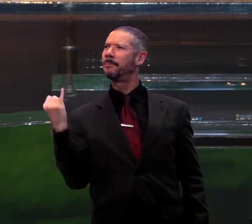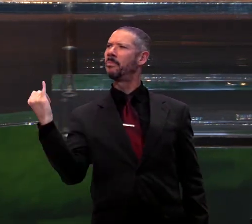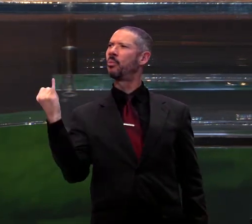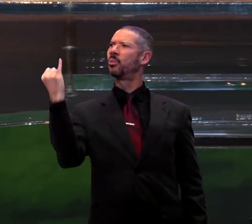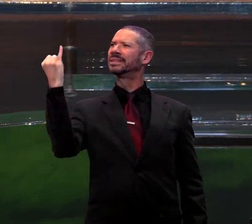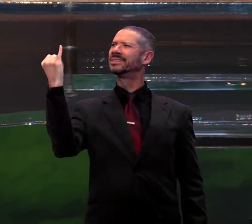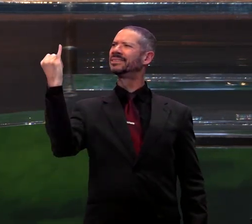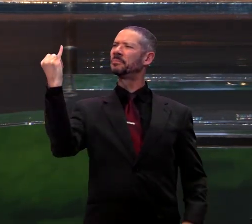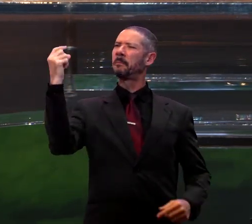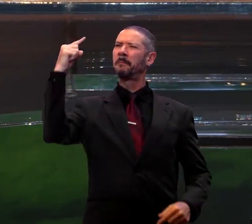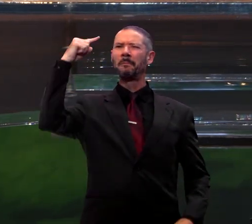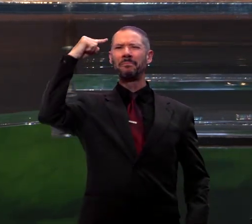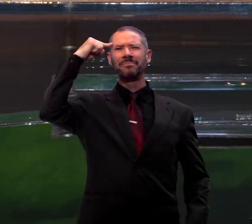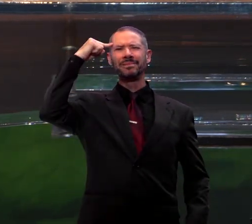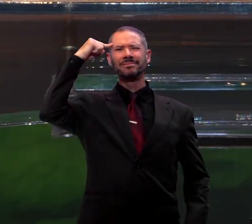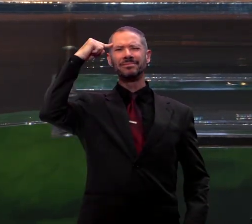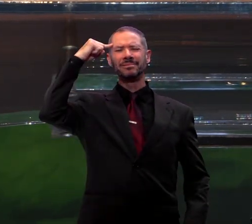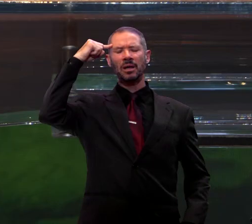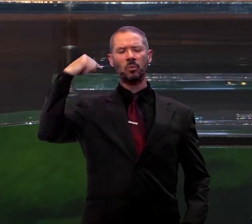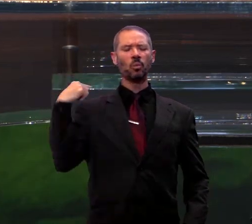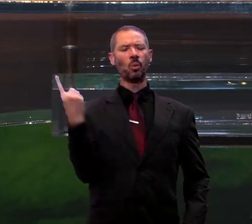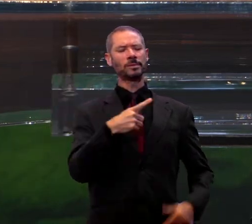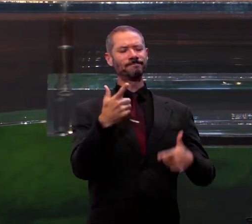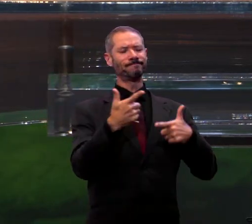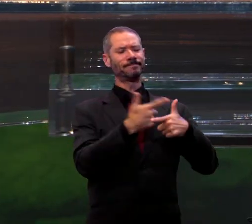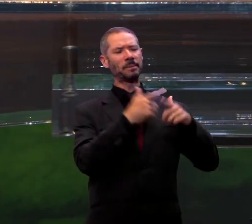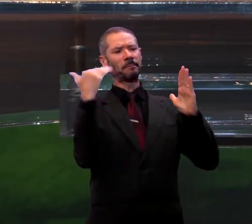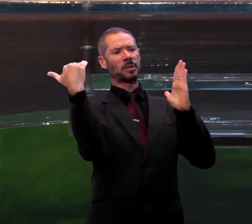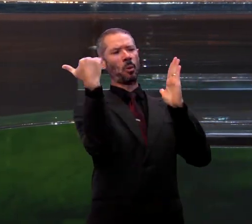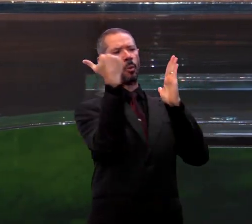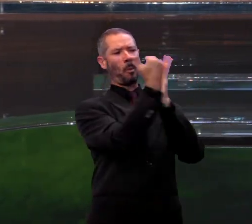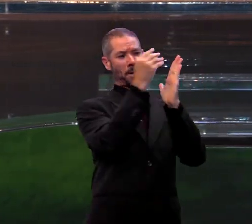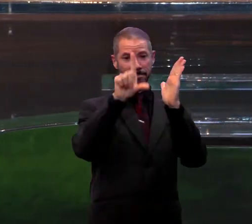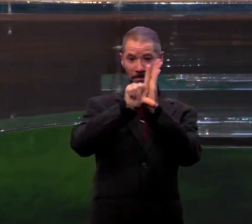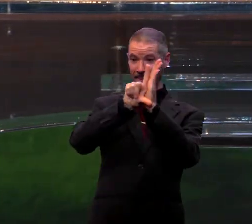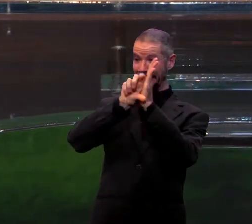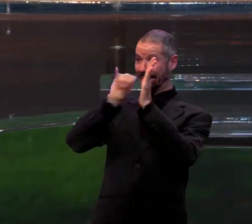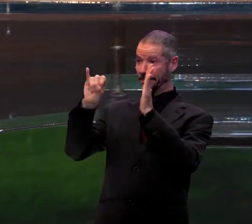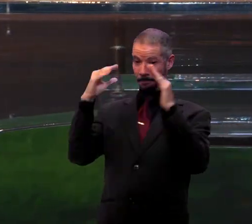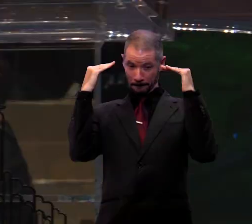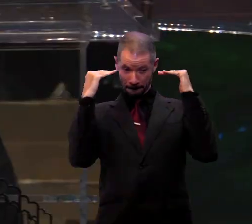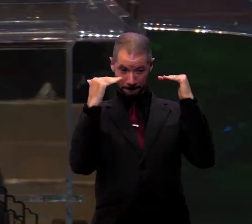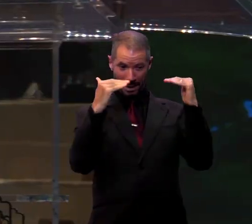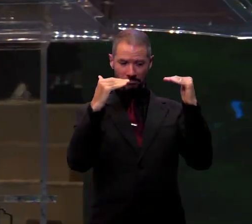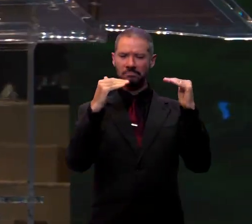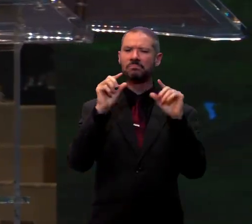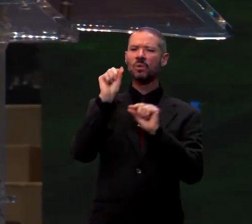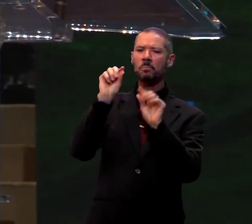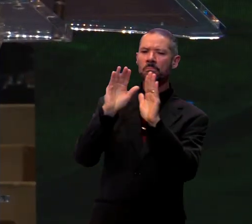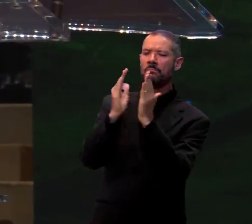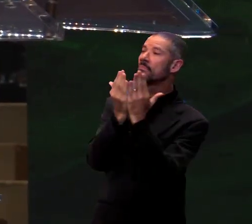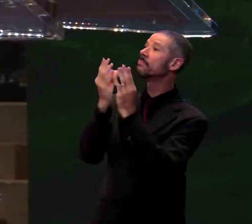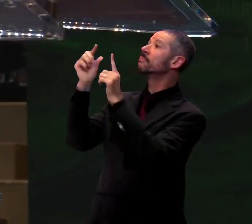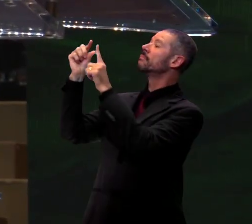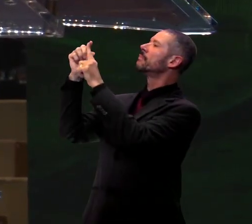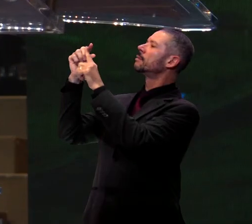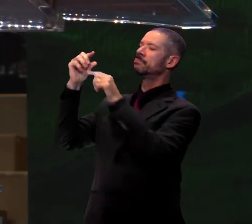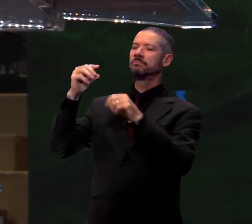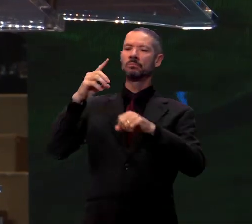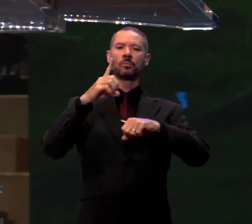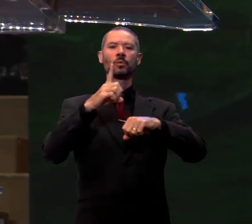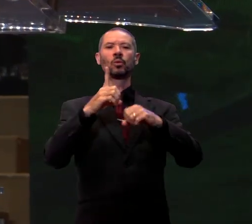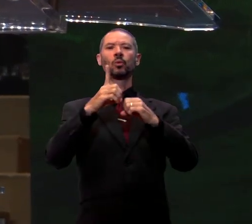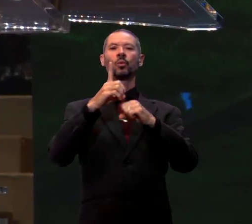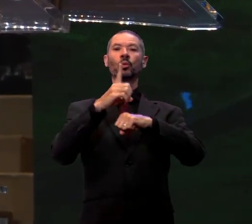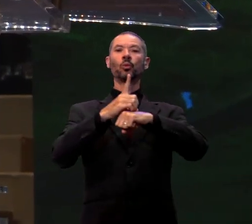A gente pensar que devemos cumprir a lei, mas o que a palavra diz, o que esse doutor da lei